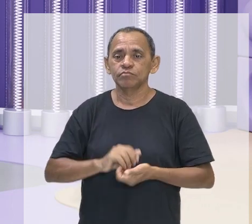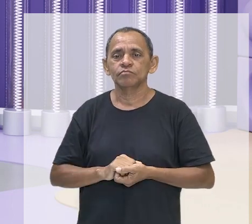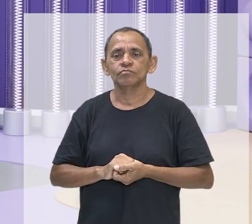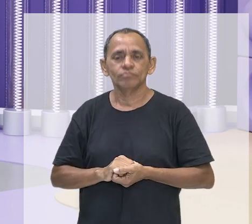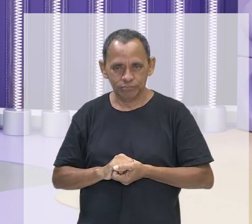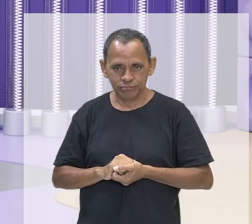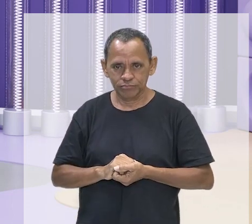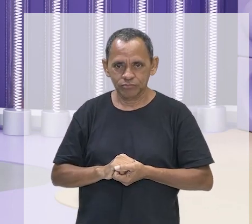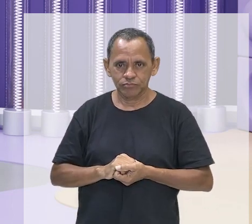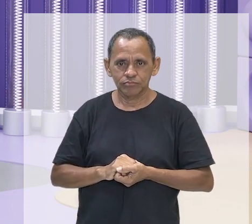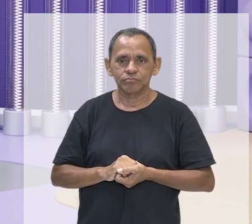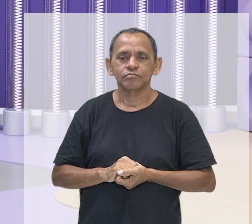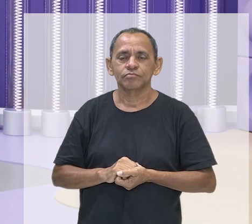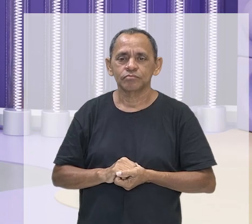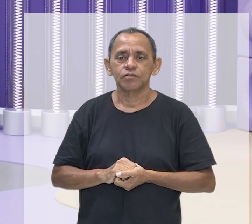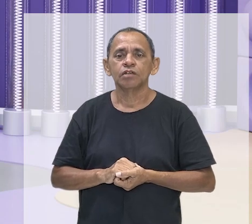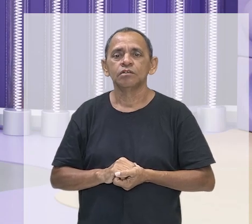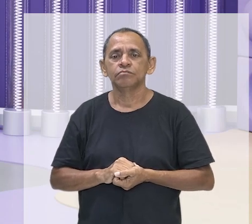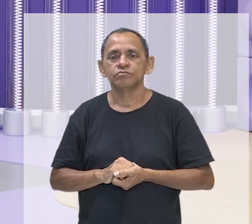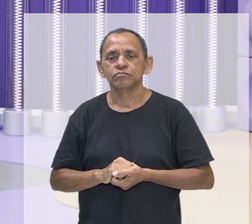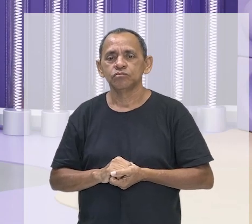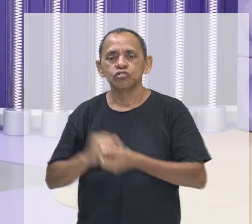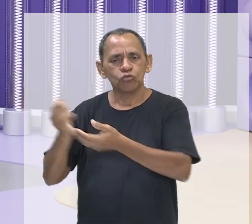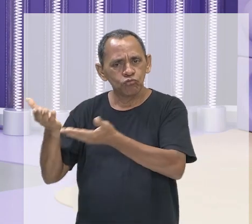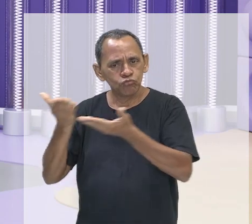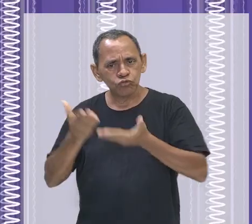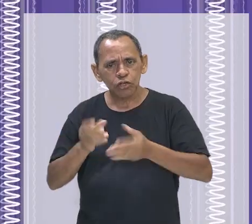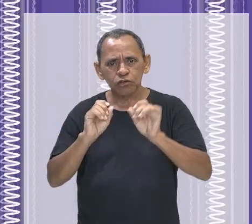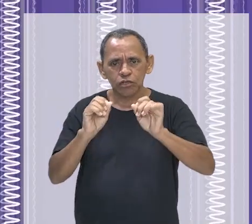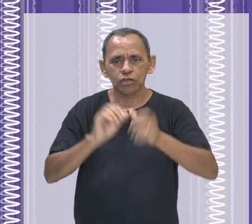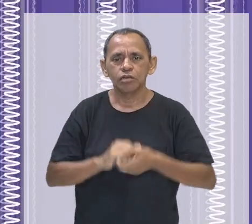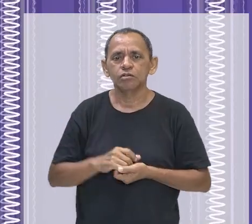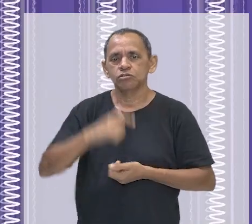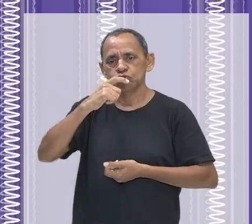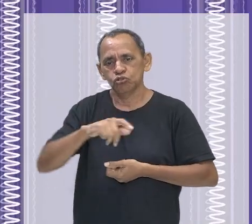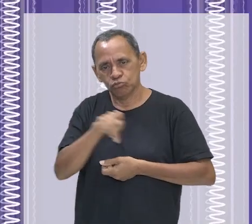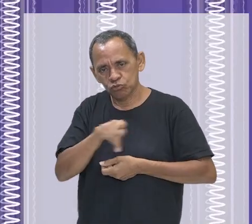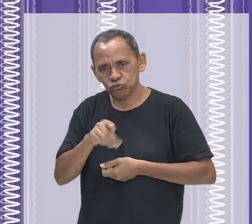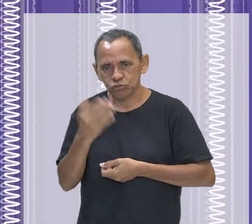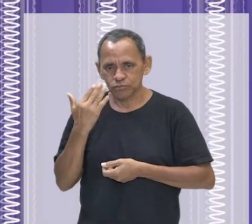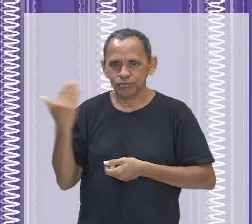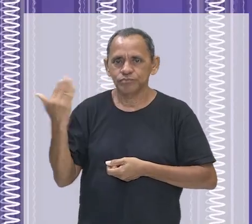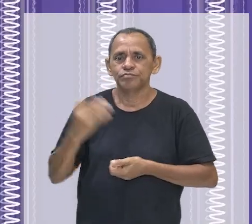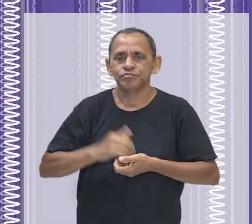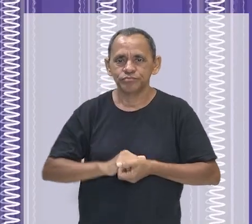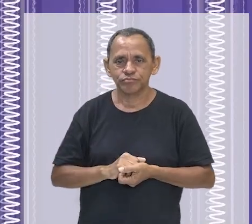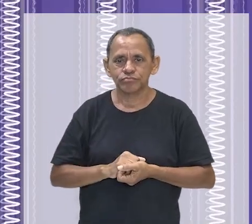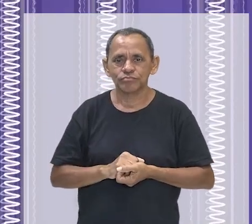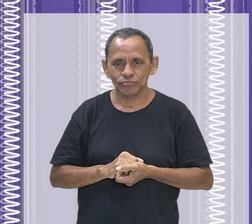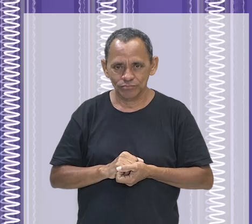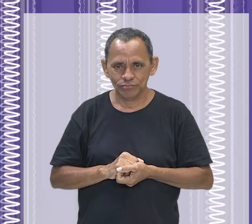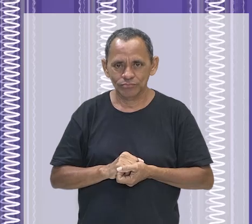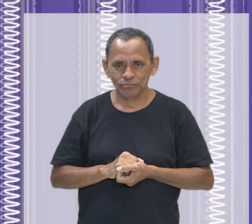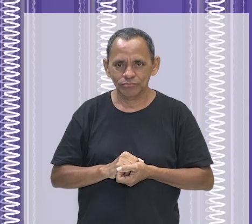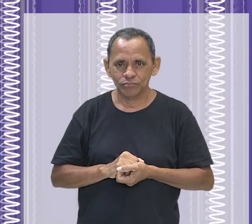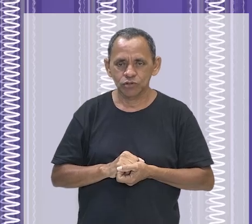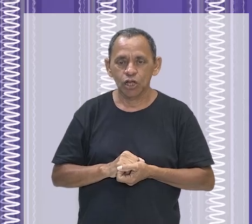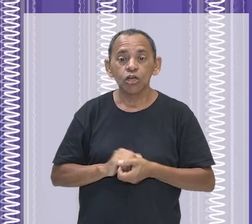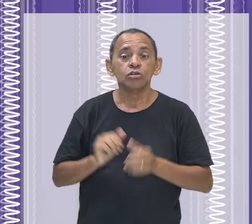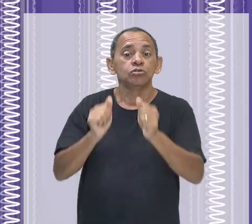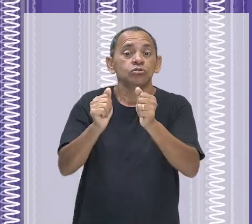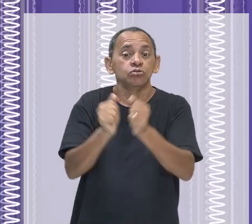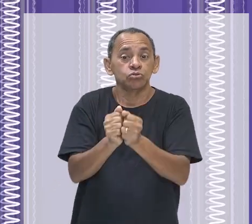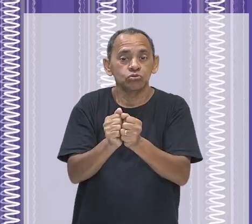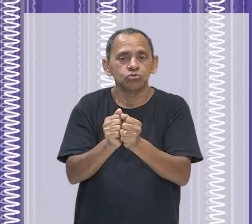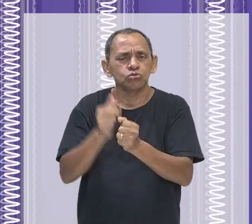para juntos construirmos educação. Eu sou o professor Yuri Lima e quero te convidar para juntos e